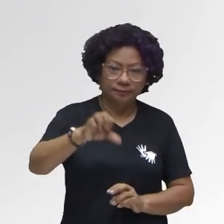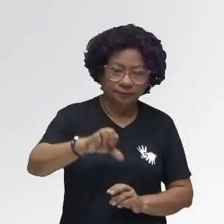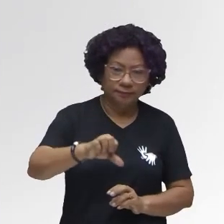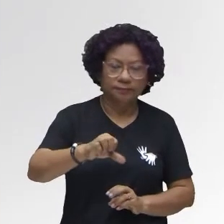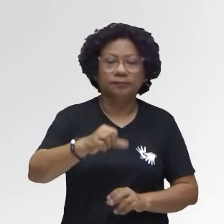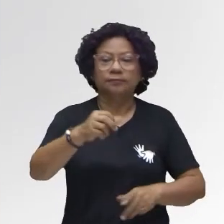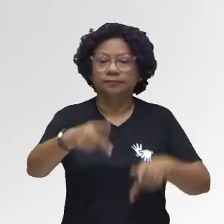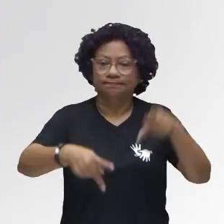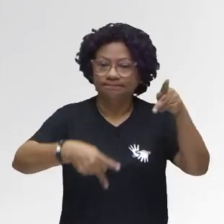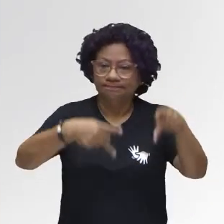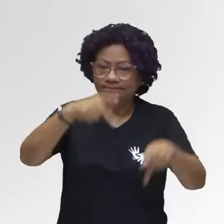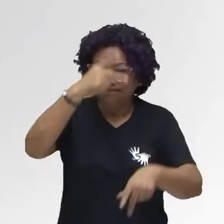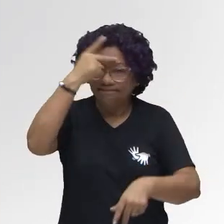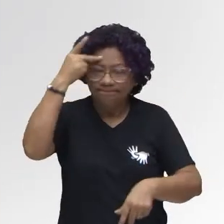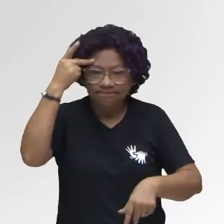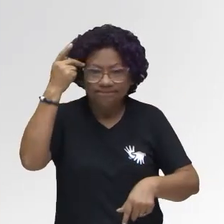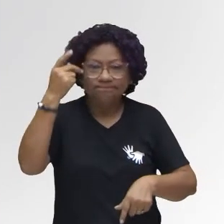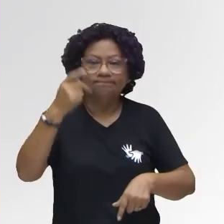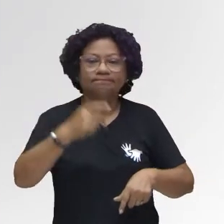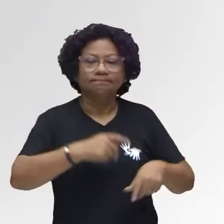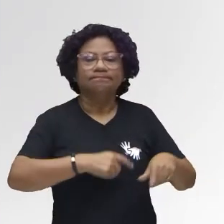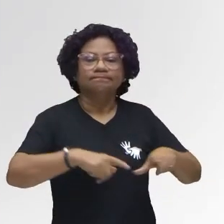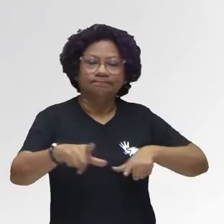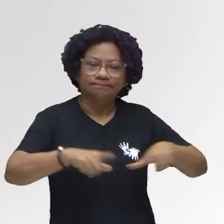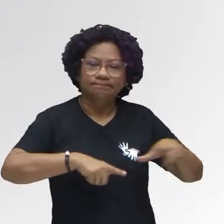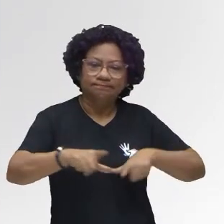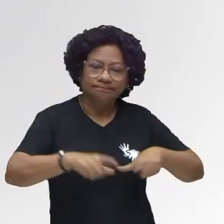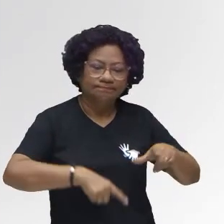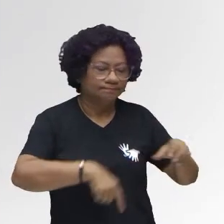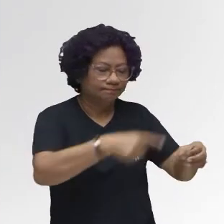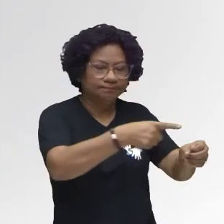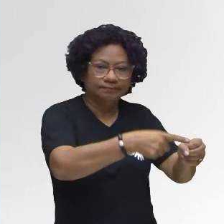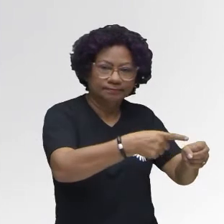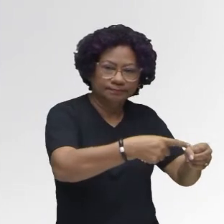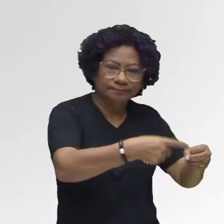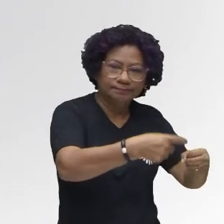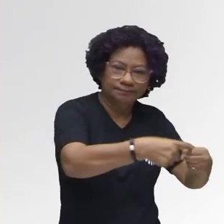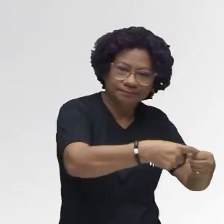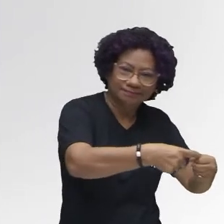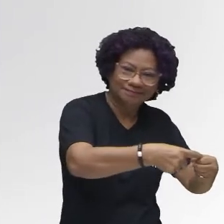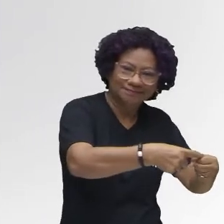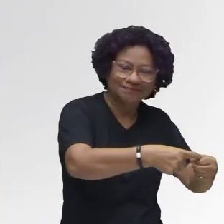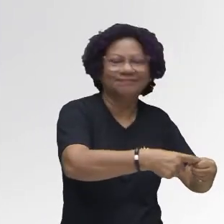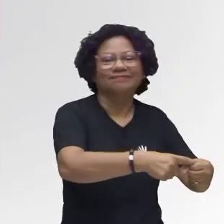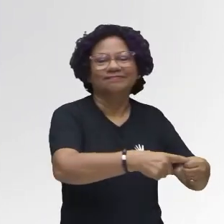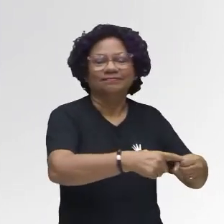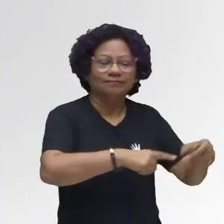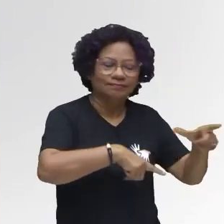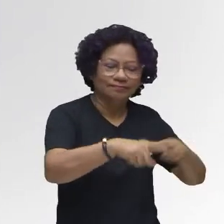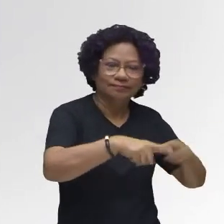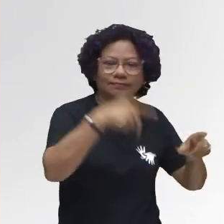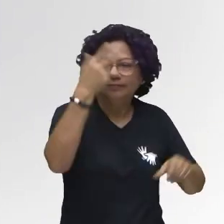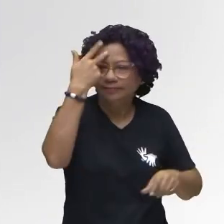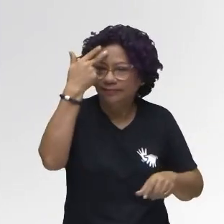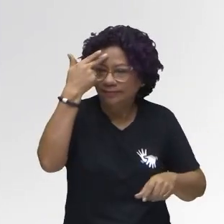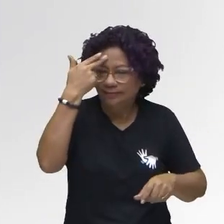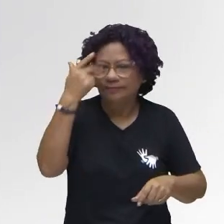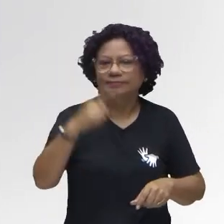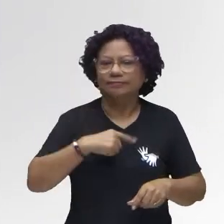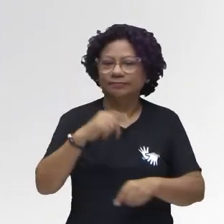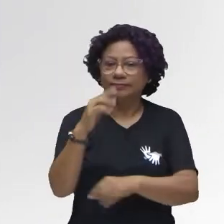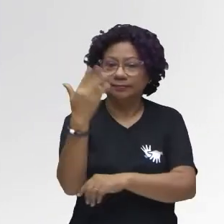população dentro do campo, porque a gente vai estar produzindo agora café. O Brasil vai ser um dos